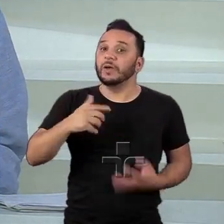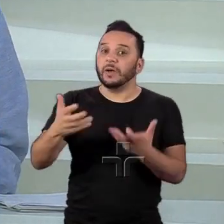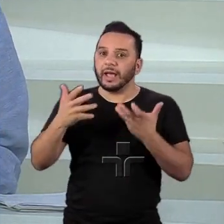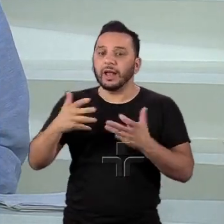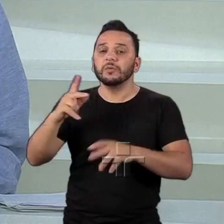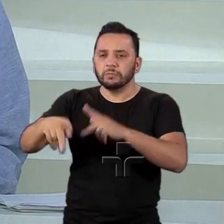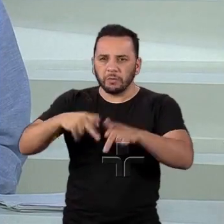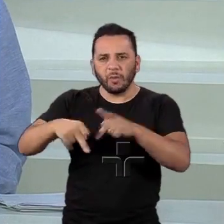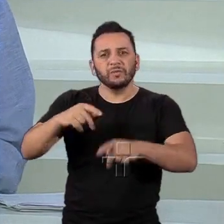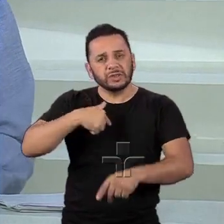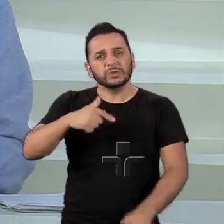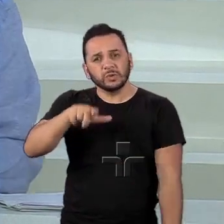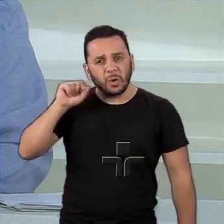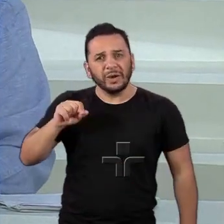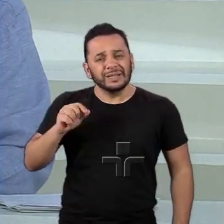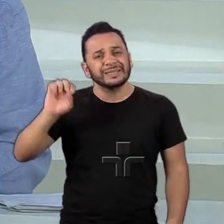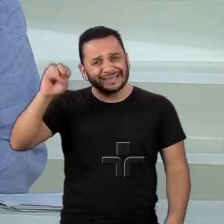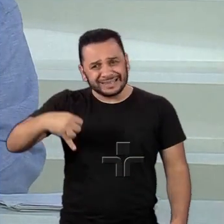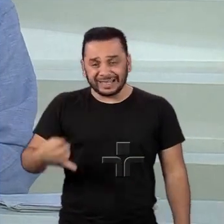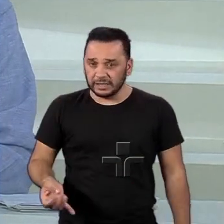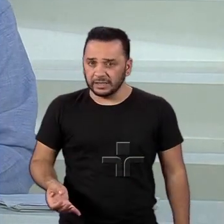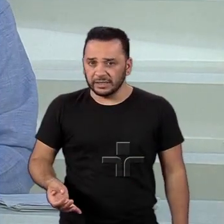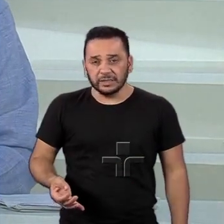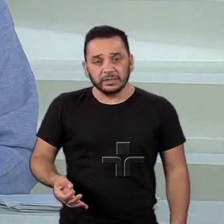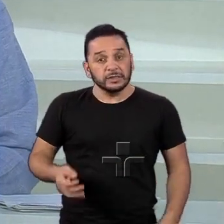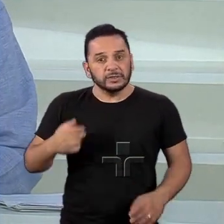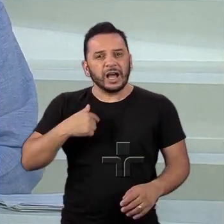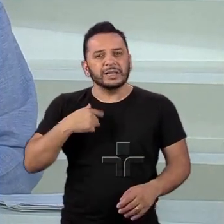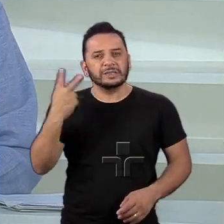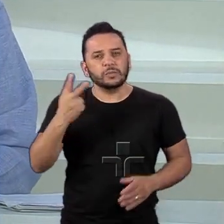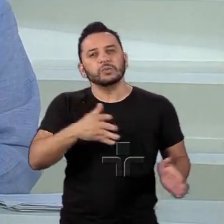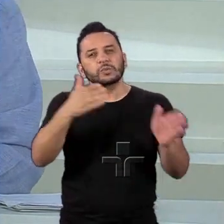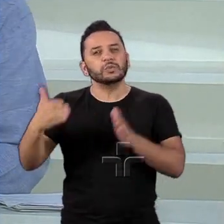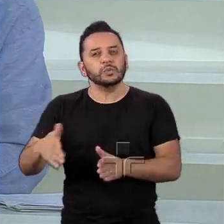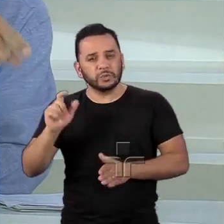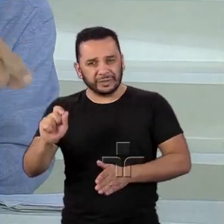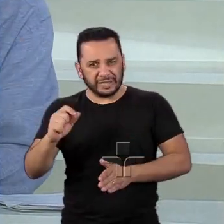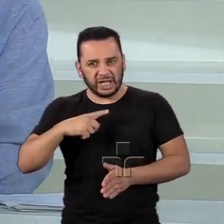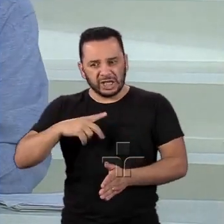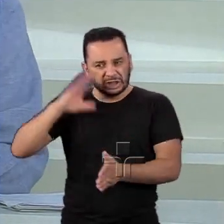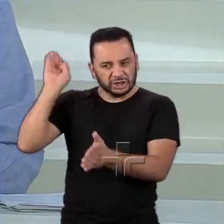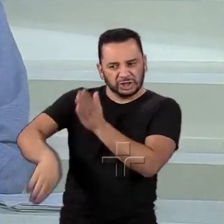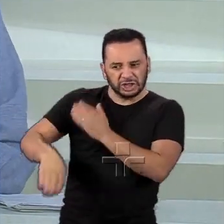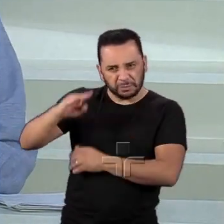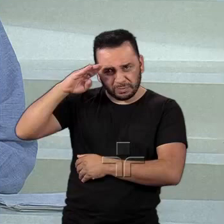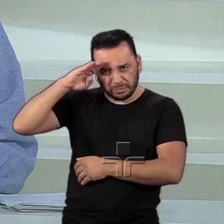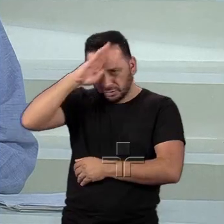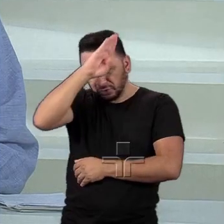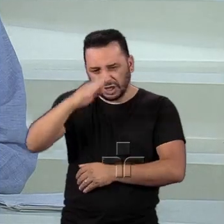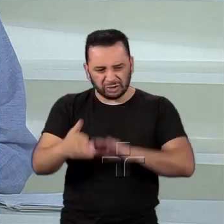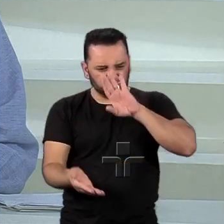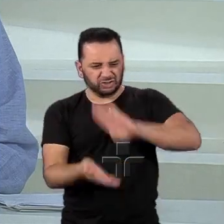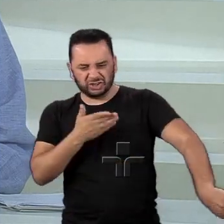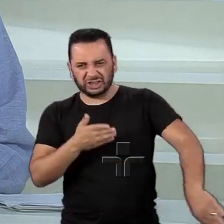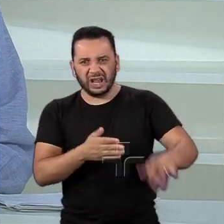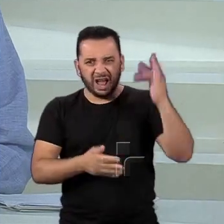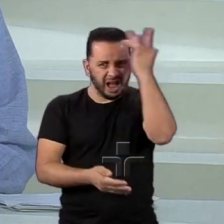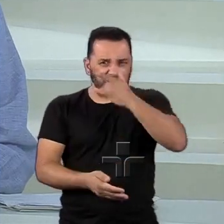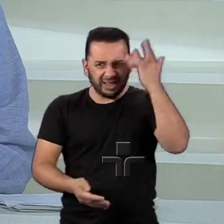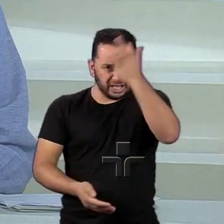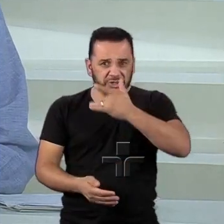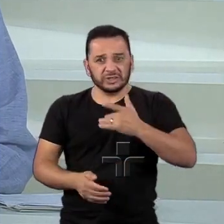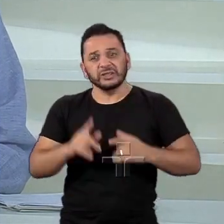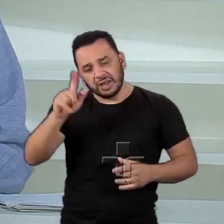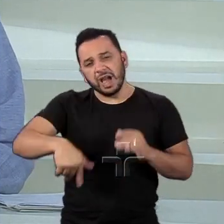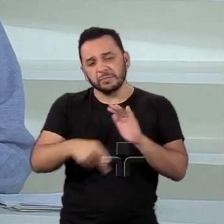essa escolha. Concluindo. E entre no jogo do segundo turno de volta, tirando ou o Bolsonaro ou o Haddad, que é o